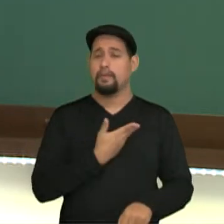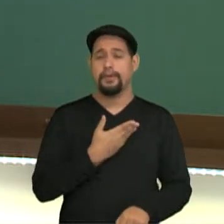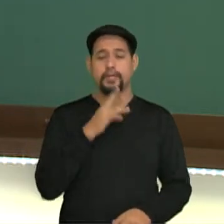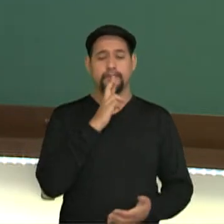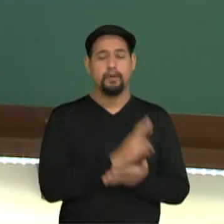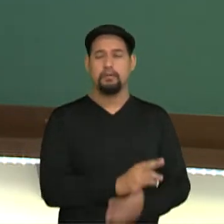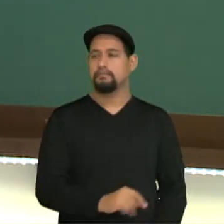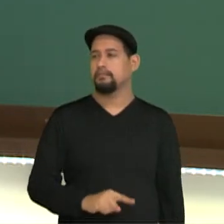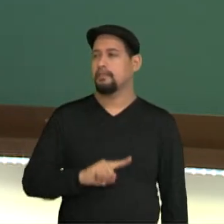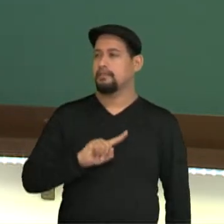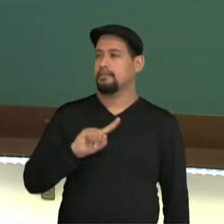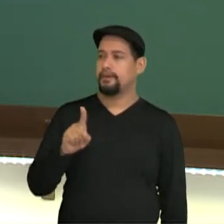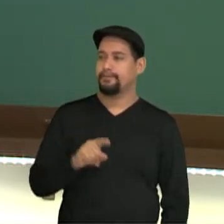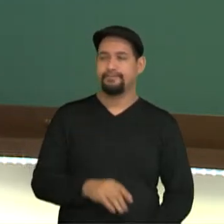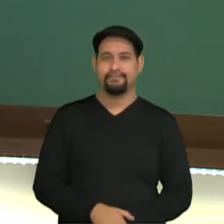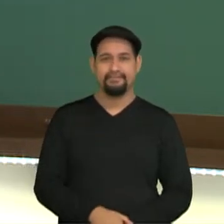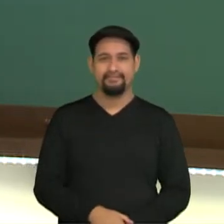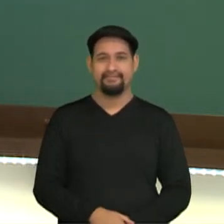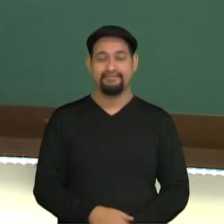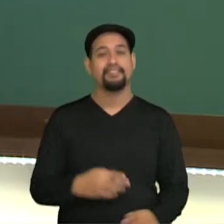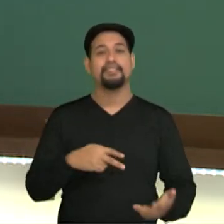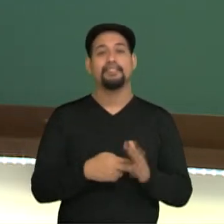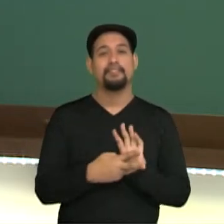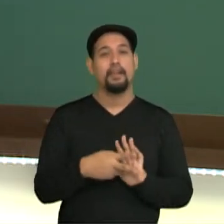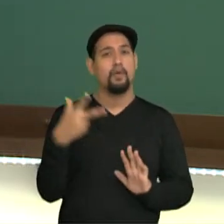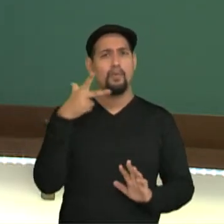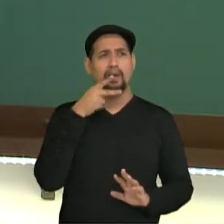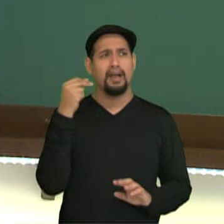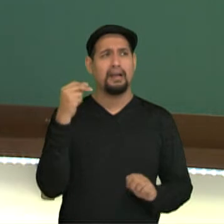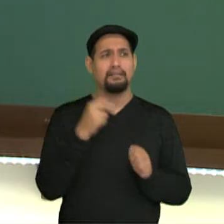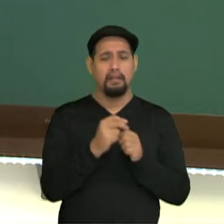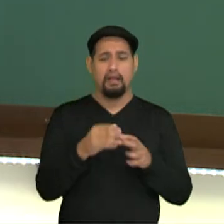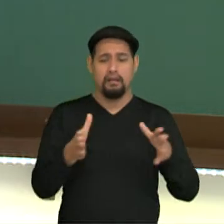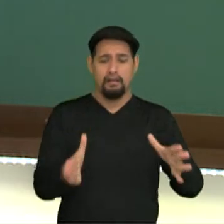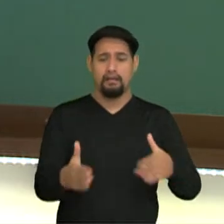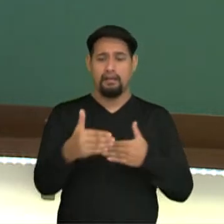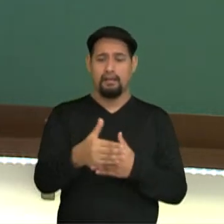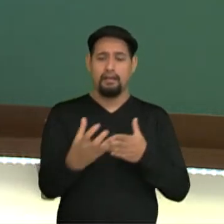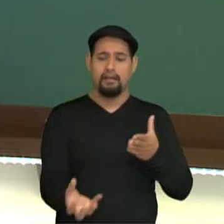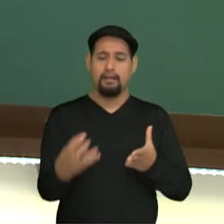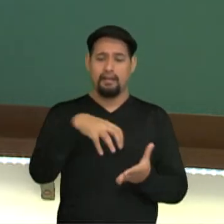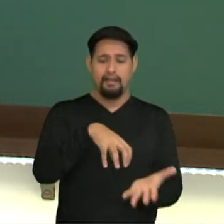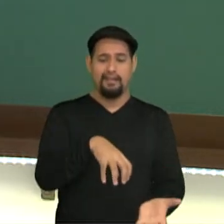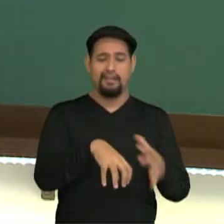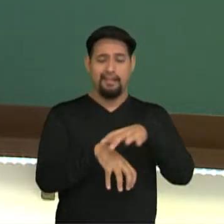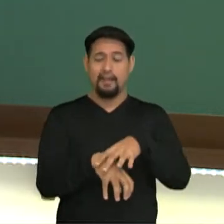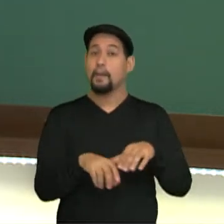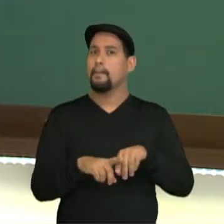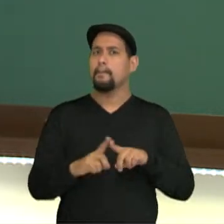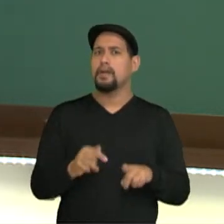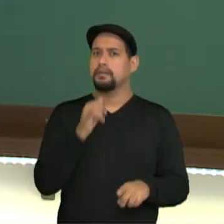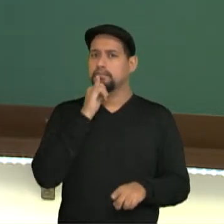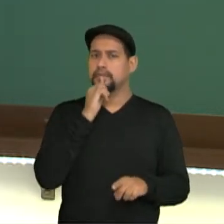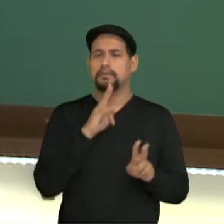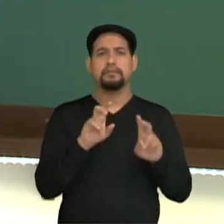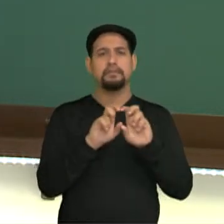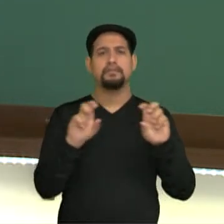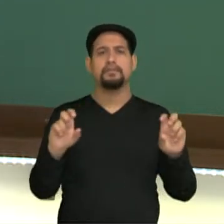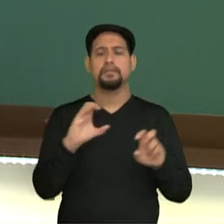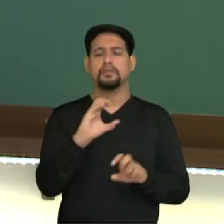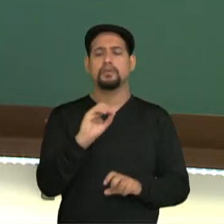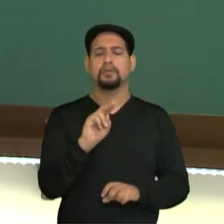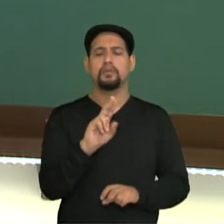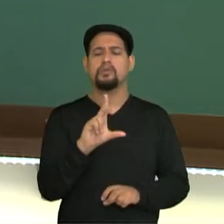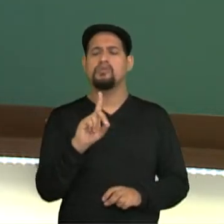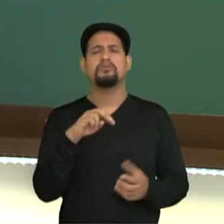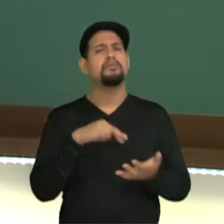não. Então, Garfield está todo amarrado, sendo encaminhado para Abu Dhabi. Mas na frase, could quer dizer o